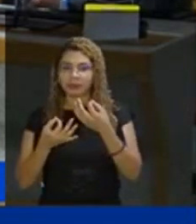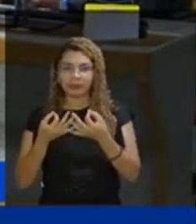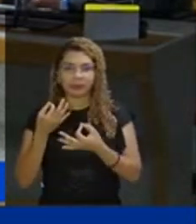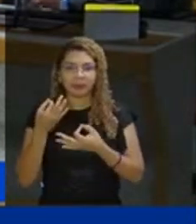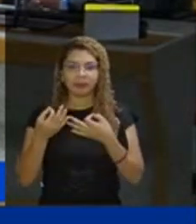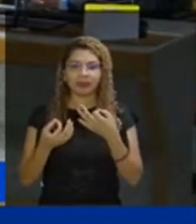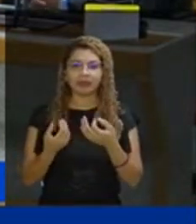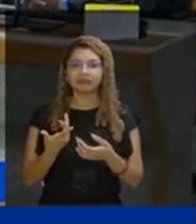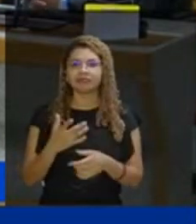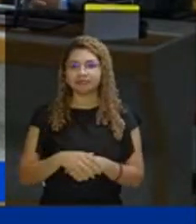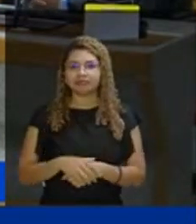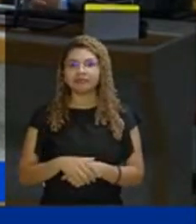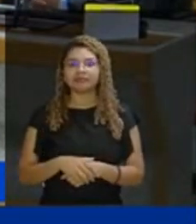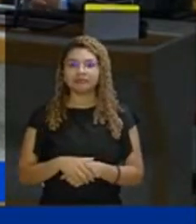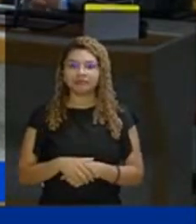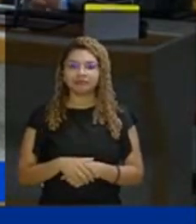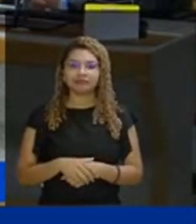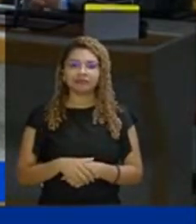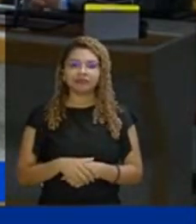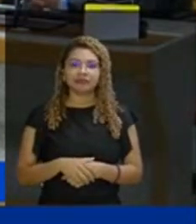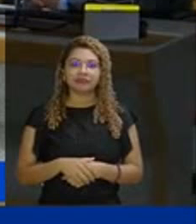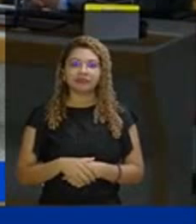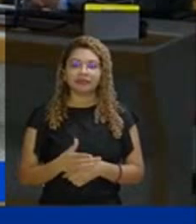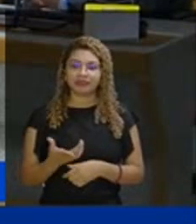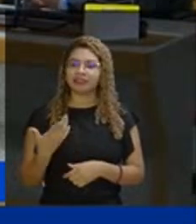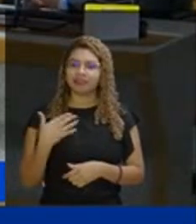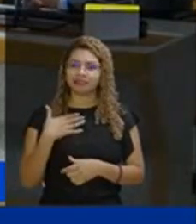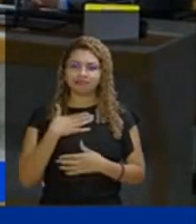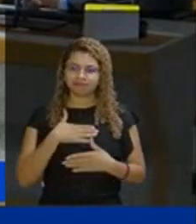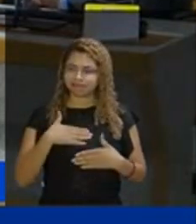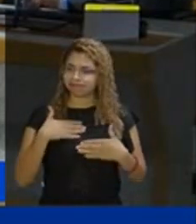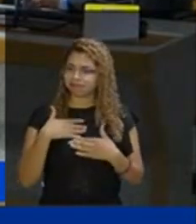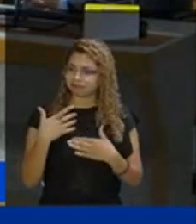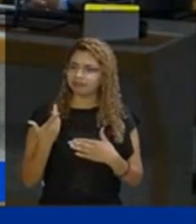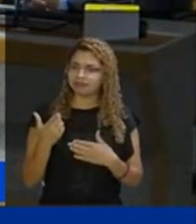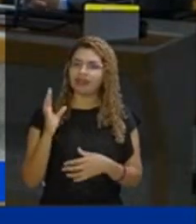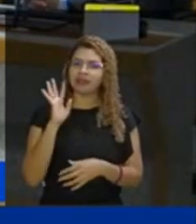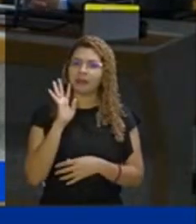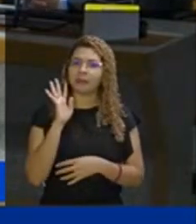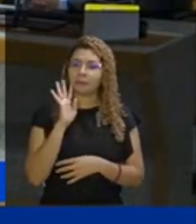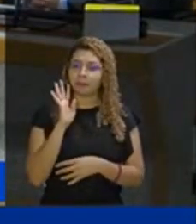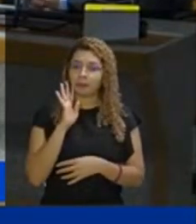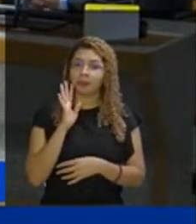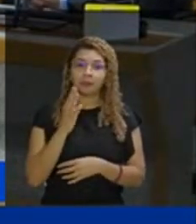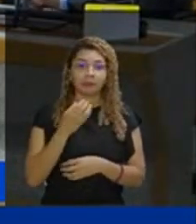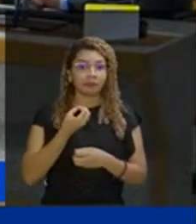Uma pessoa muito agradável, simpática, de boa convivência,